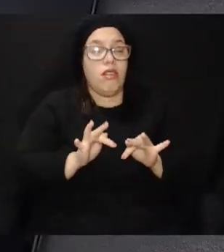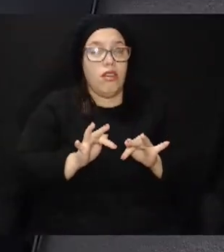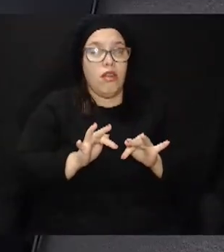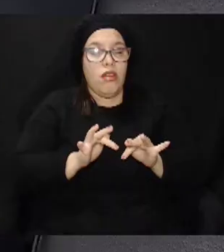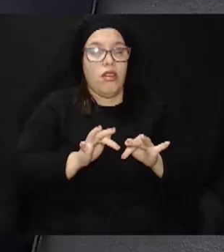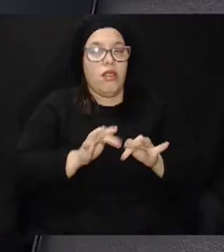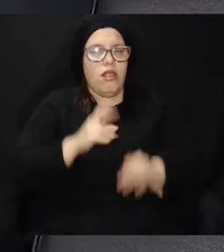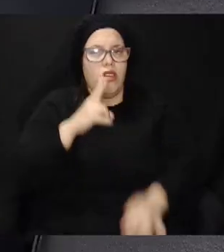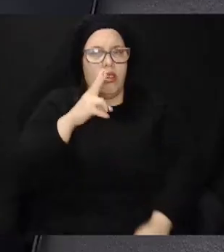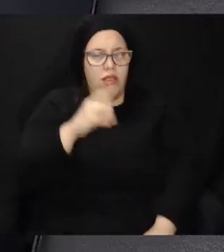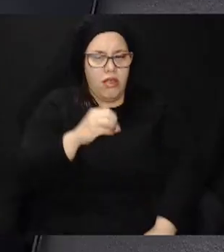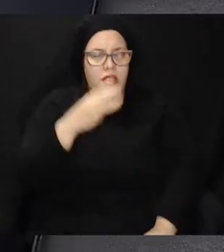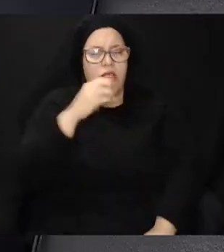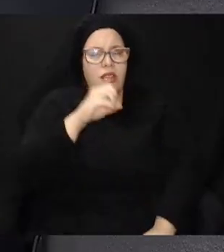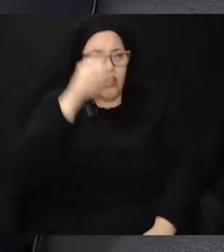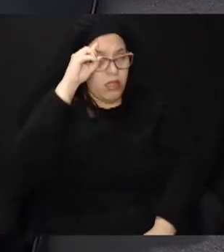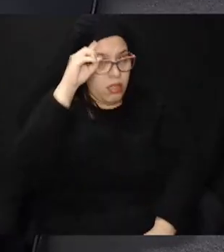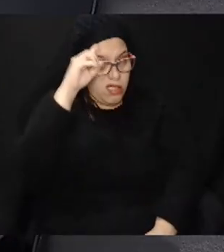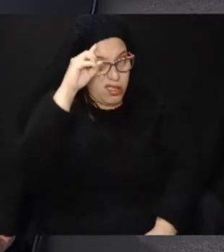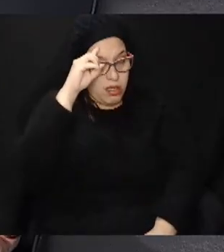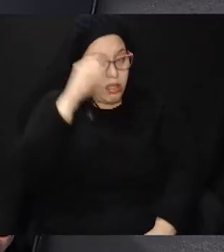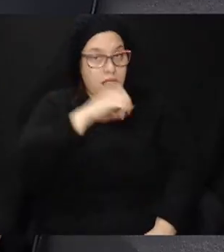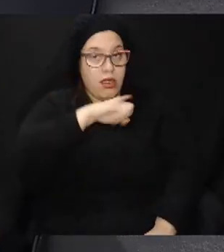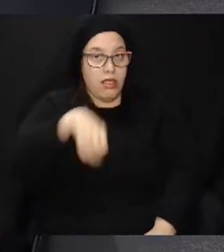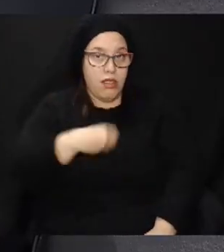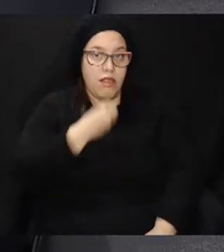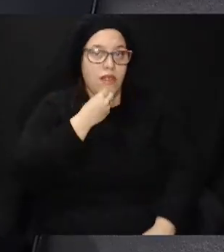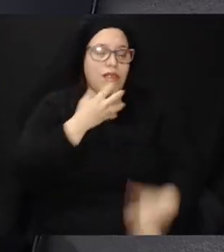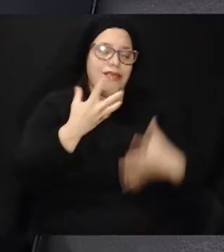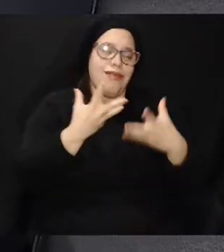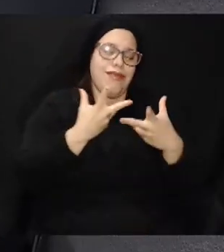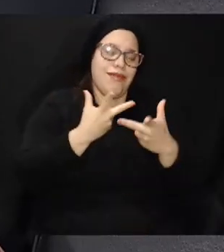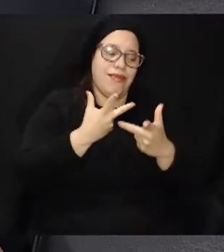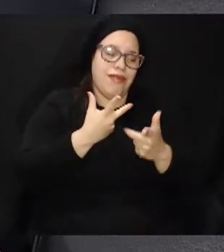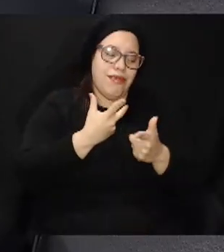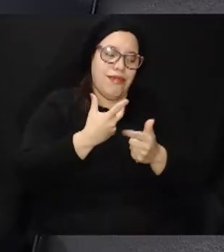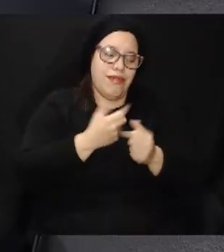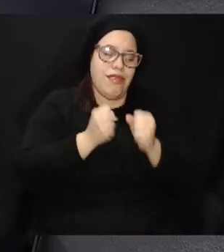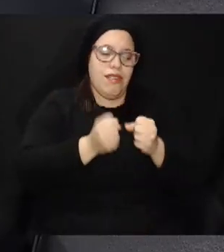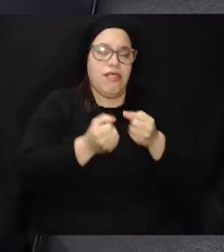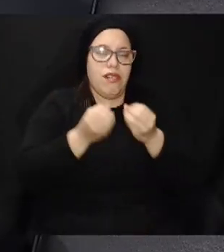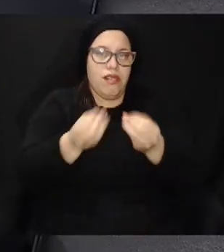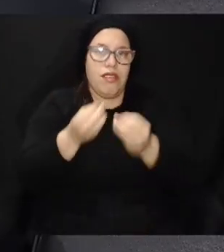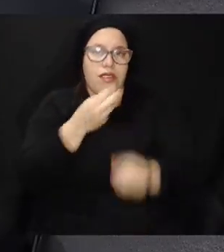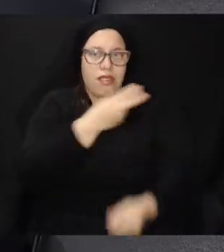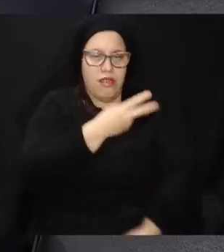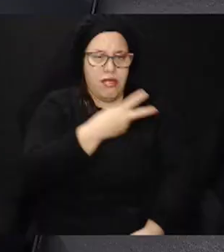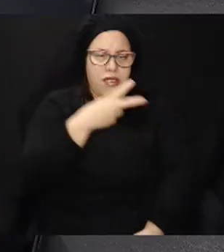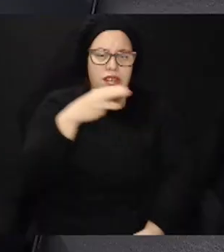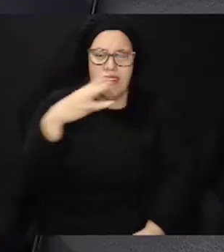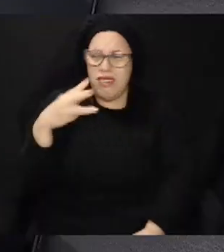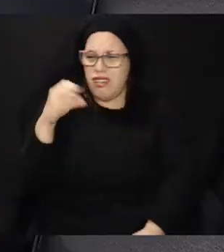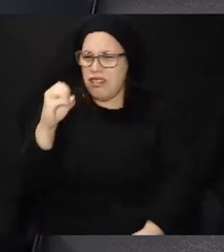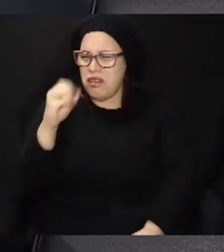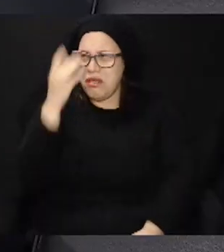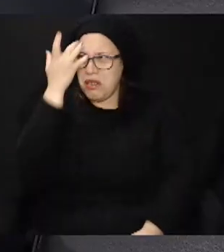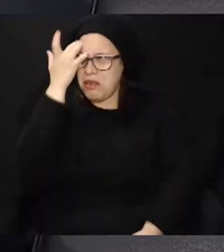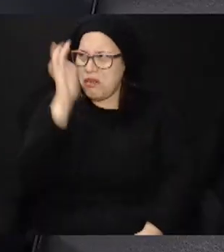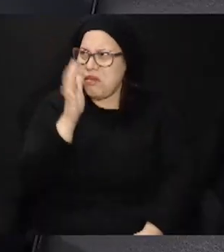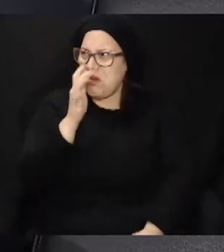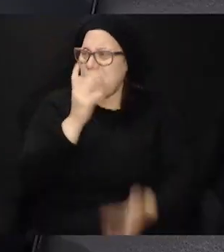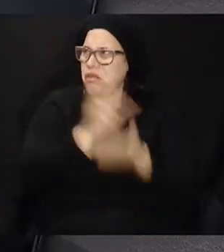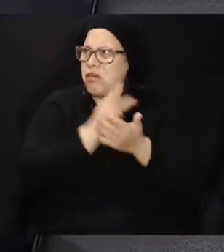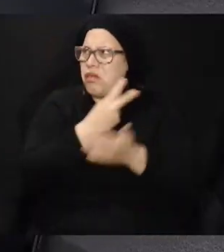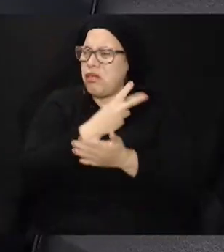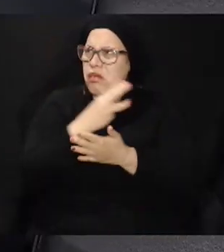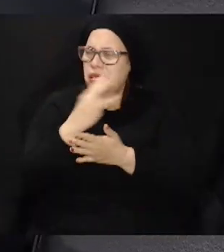dias, nós tivemos a oportunidade maravilhosa de poder levar 230, se eu não me engano, 230 escrituras